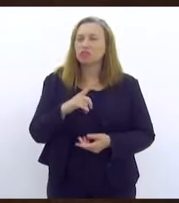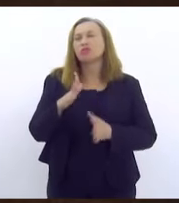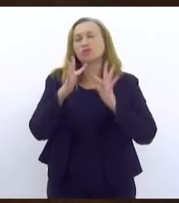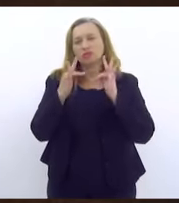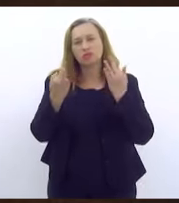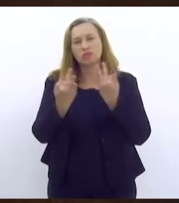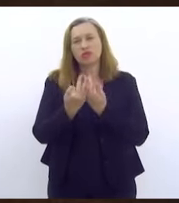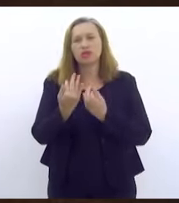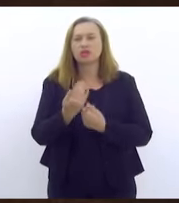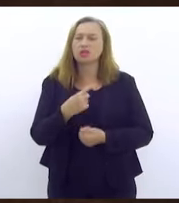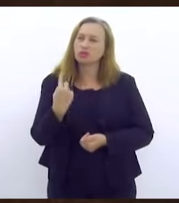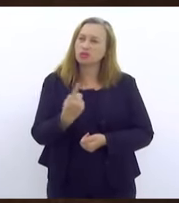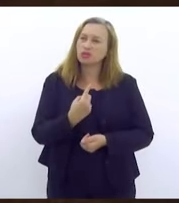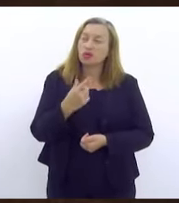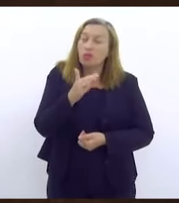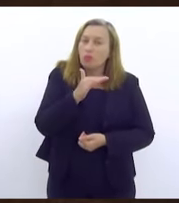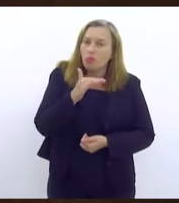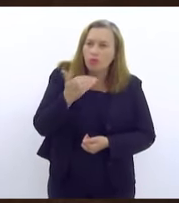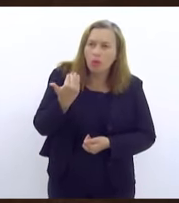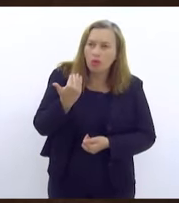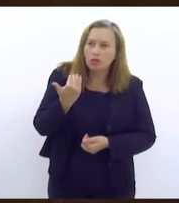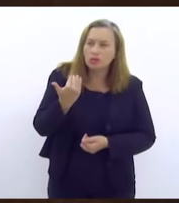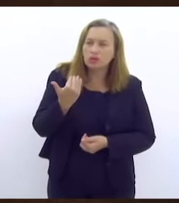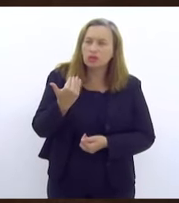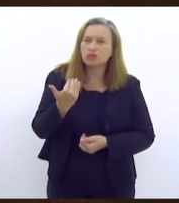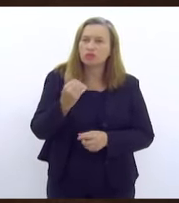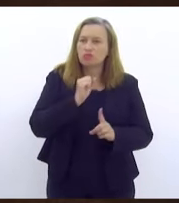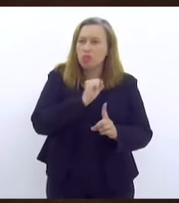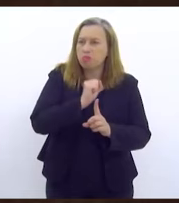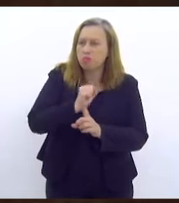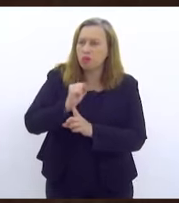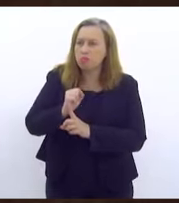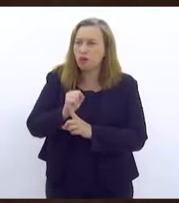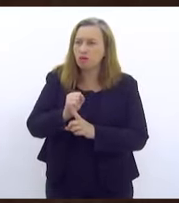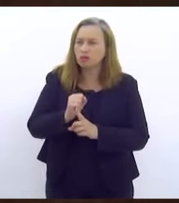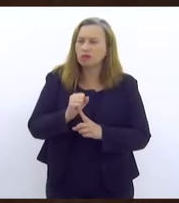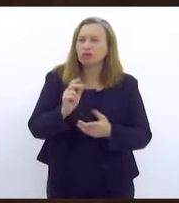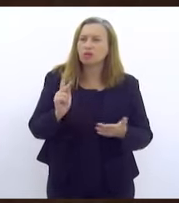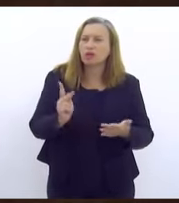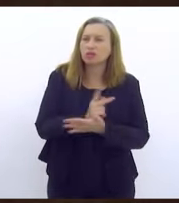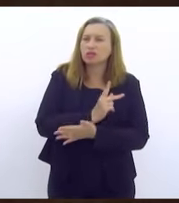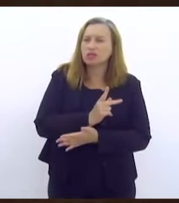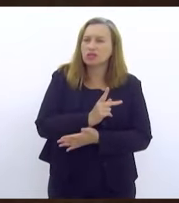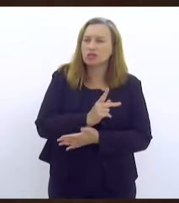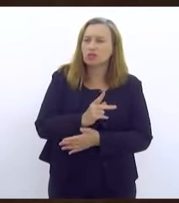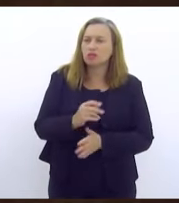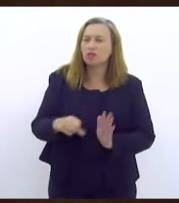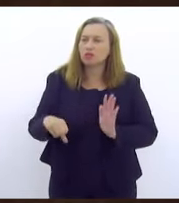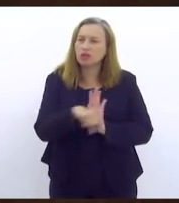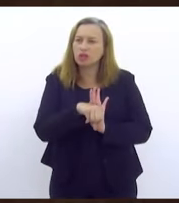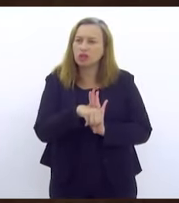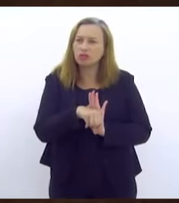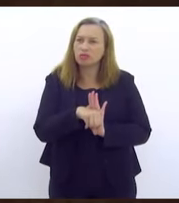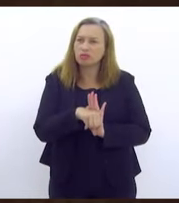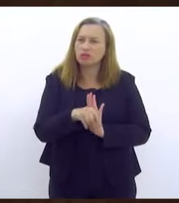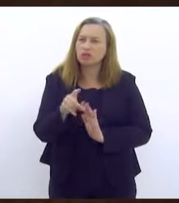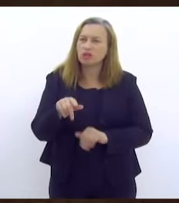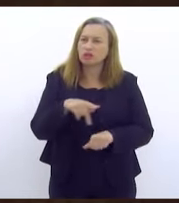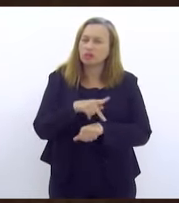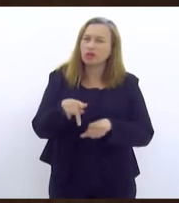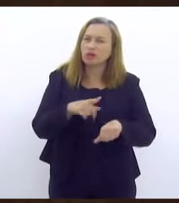queridos mortos, esquartejados, da forma que aconteceu esse crime bárbaro em nosso